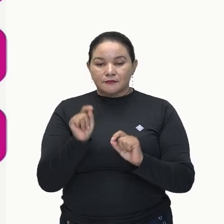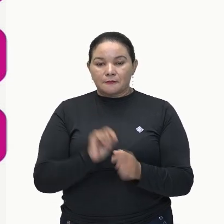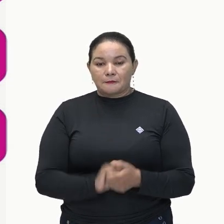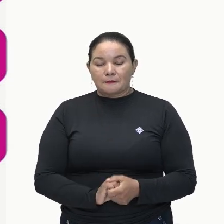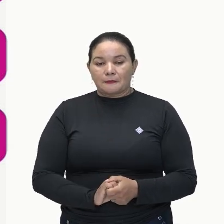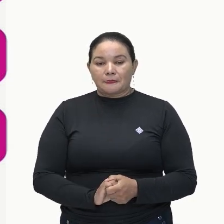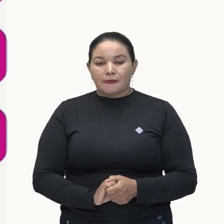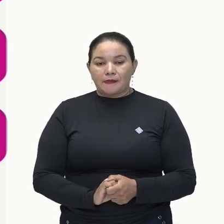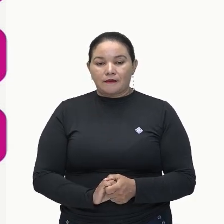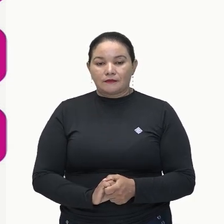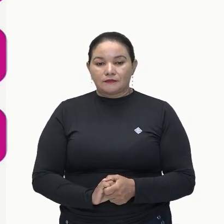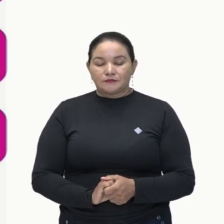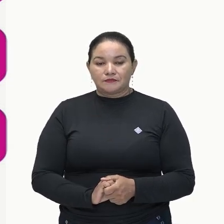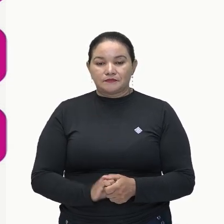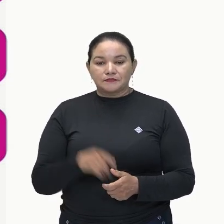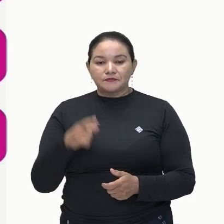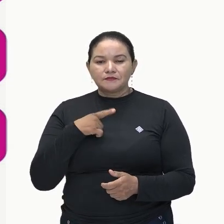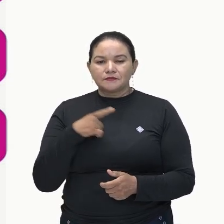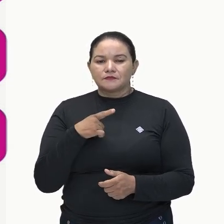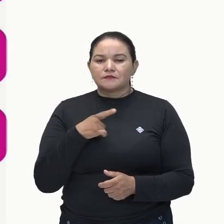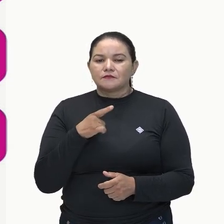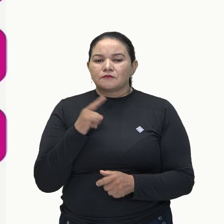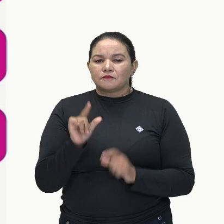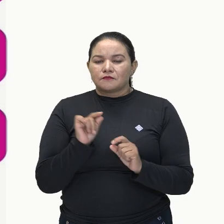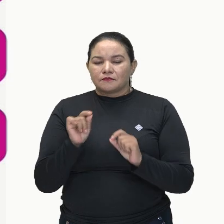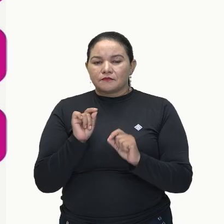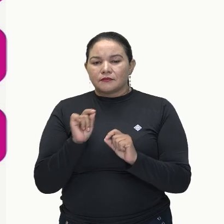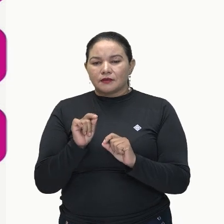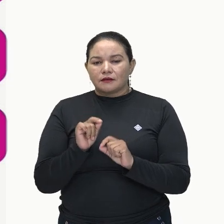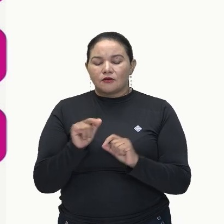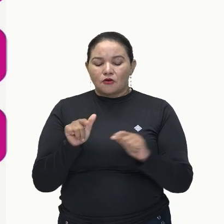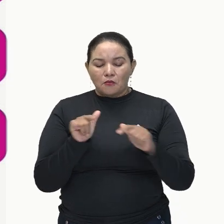aqui é a função. Qual é a função da reportagem?